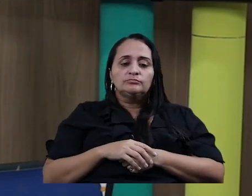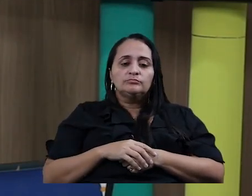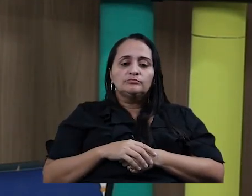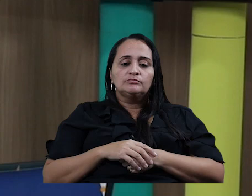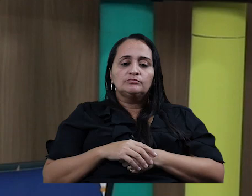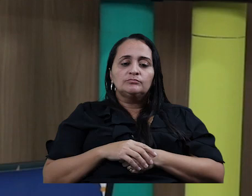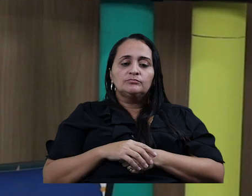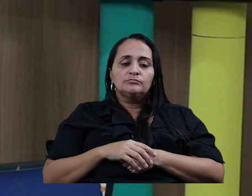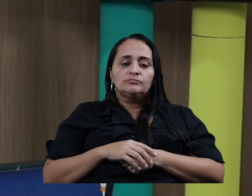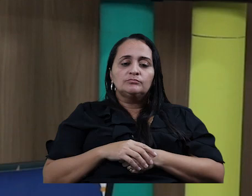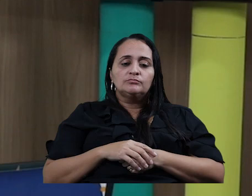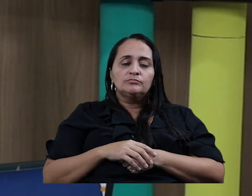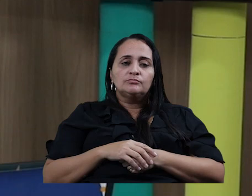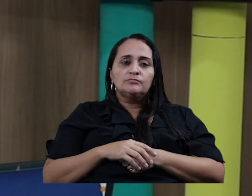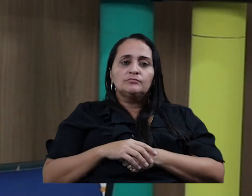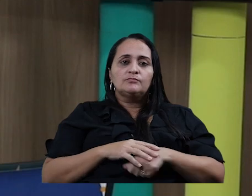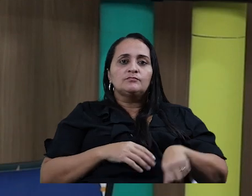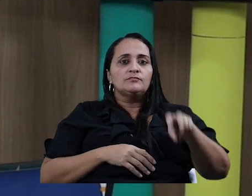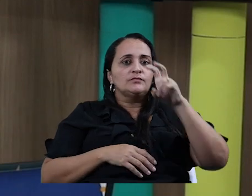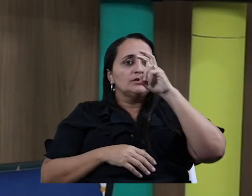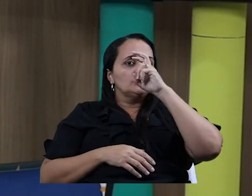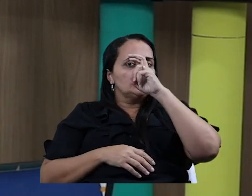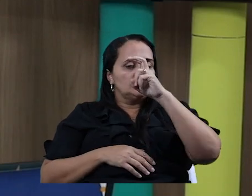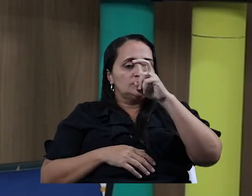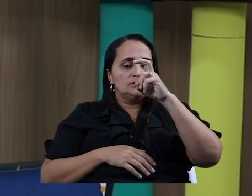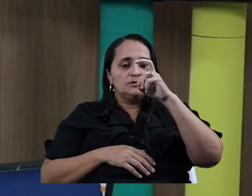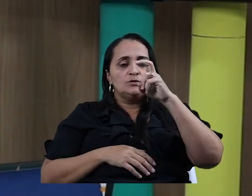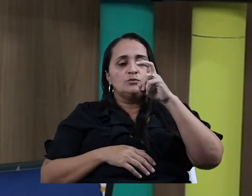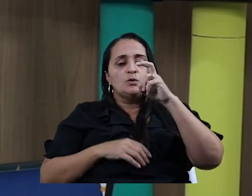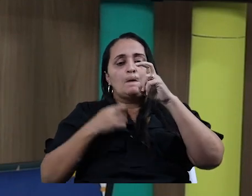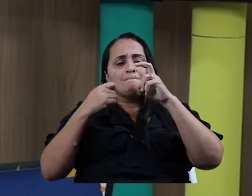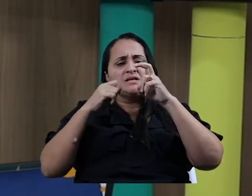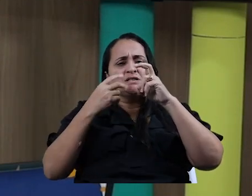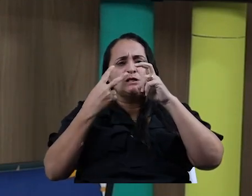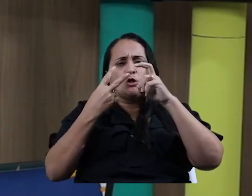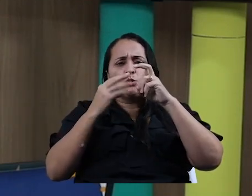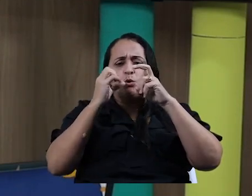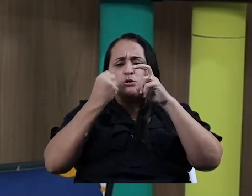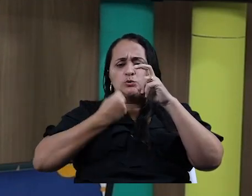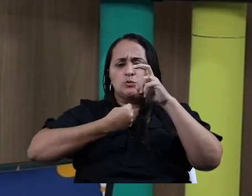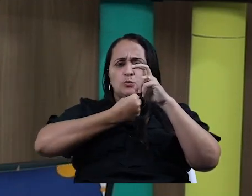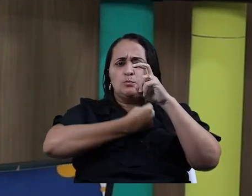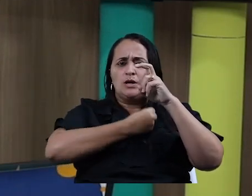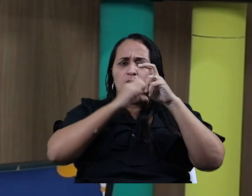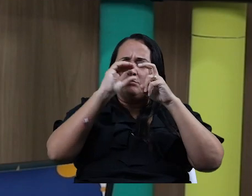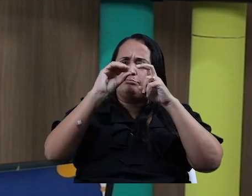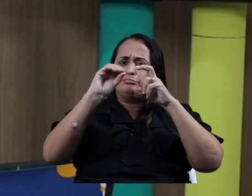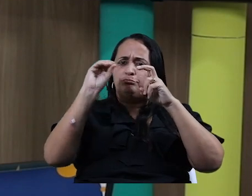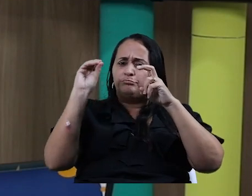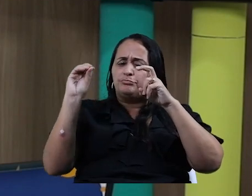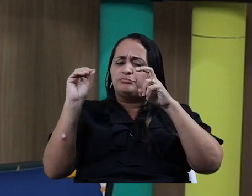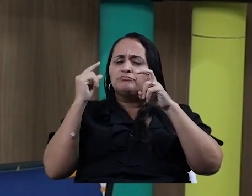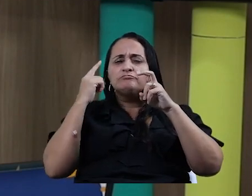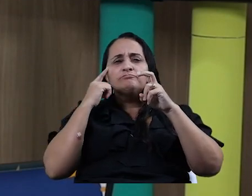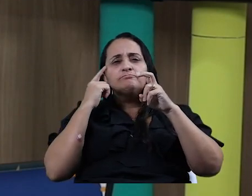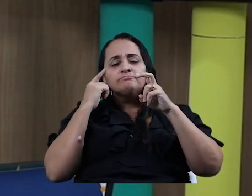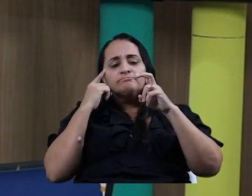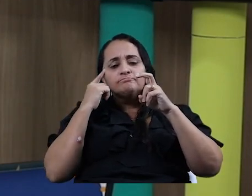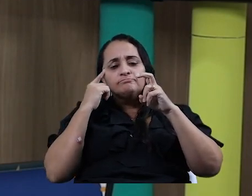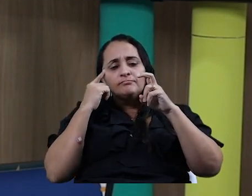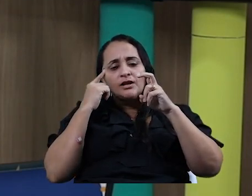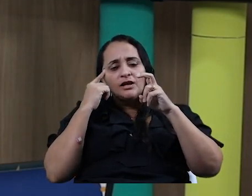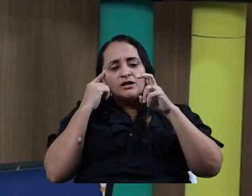500. Então, eu sei que para o 500 eu escrevo 5 e tem que ter 2 números depois dele.